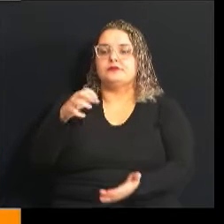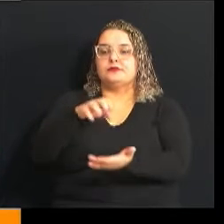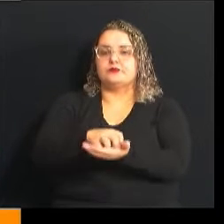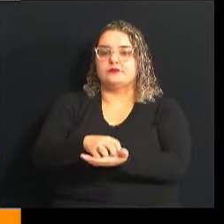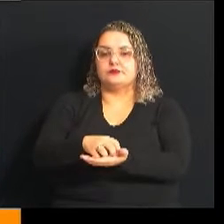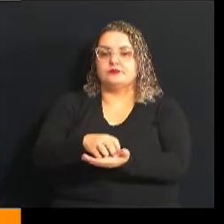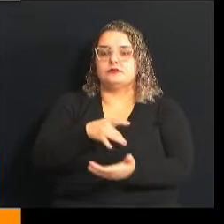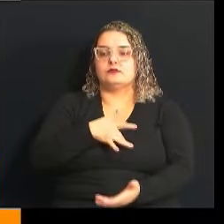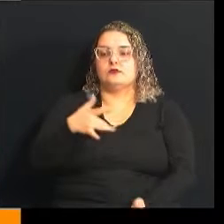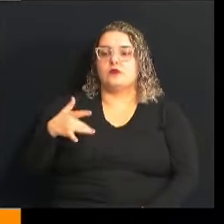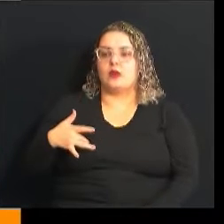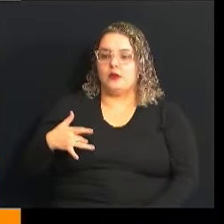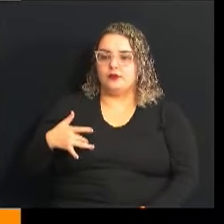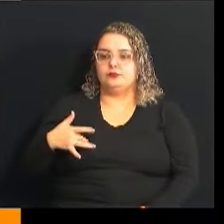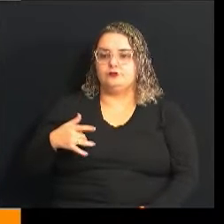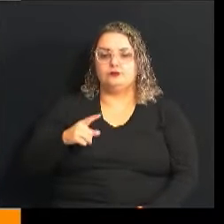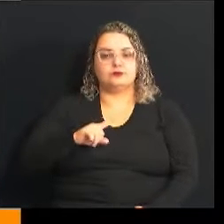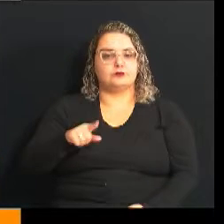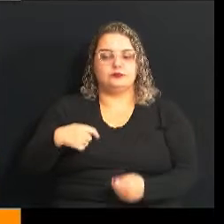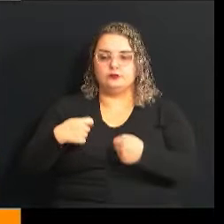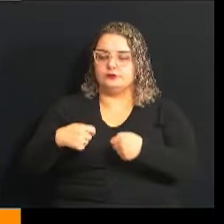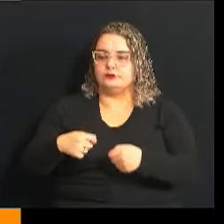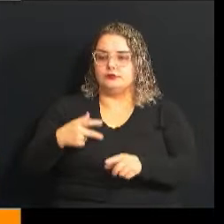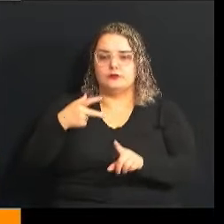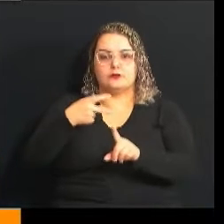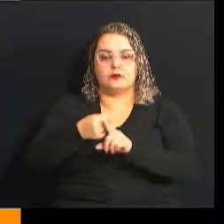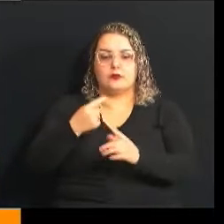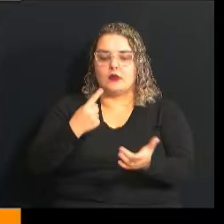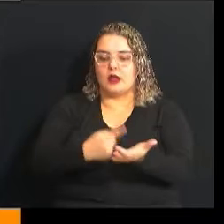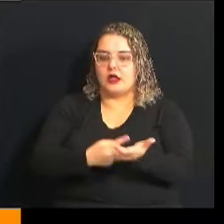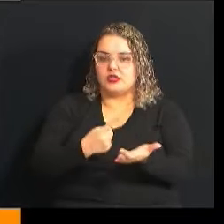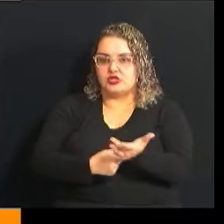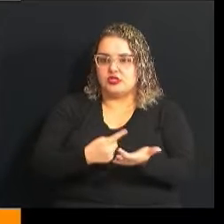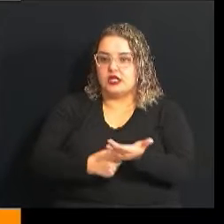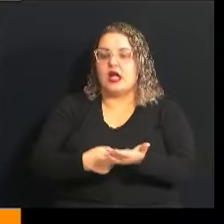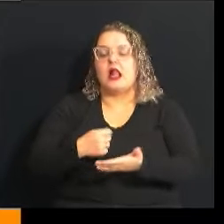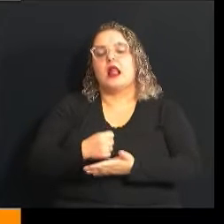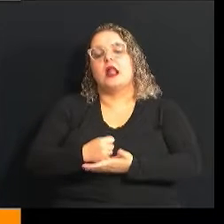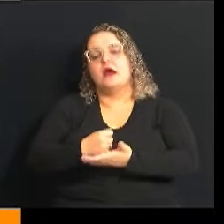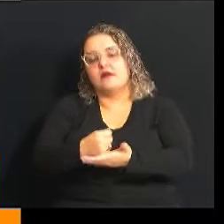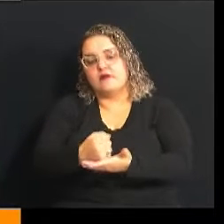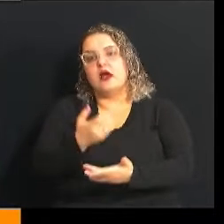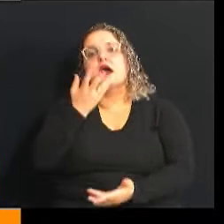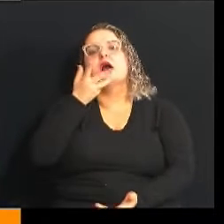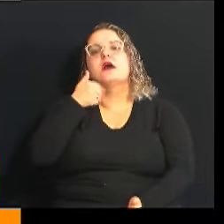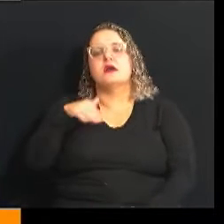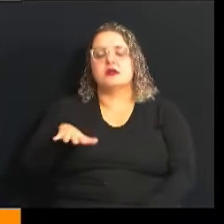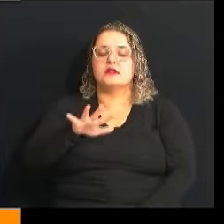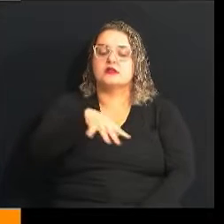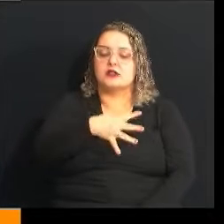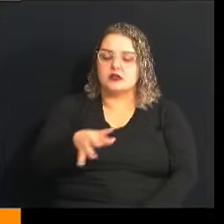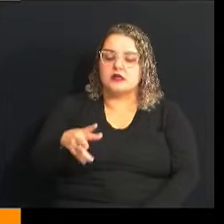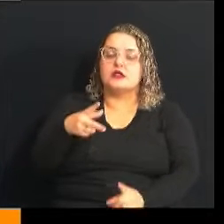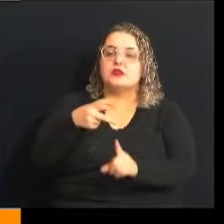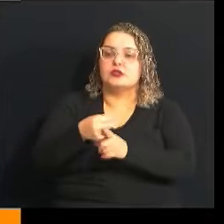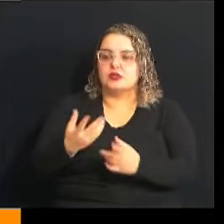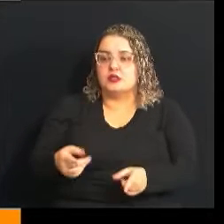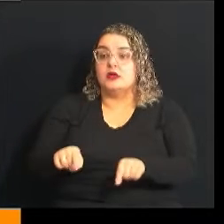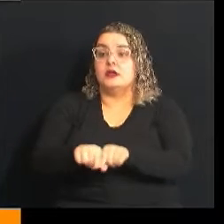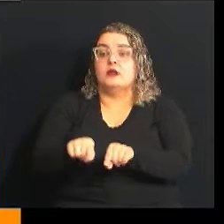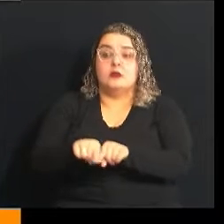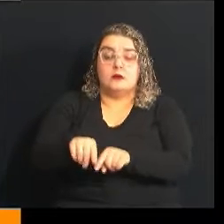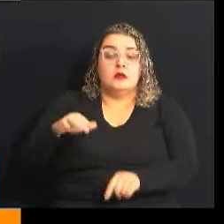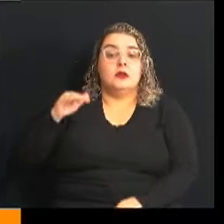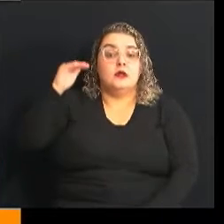saúde, não precisa mais agendar, basta levar a criança e a carteirinha de vacinação. E também no caso dos adultos,